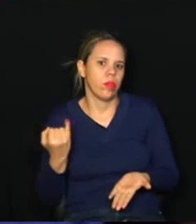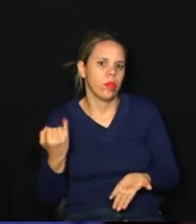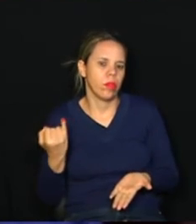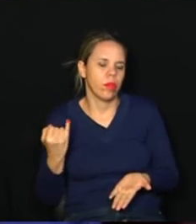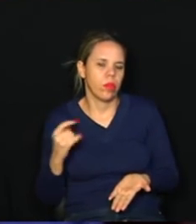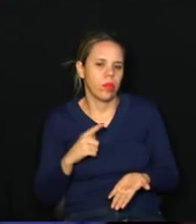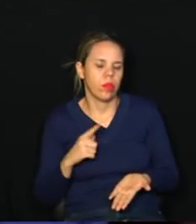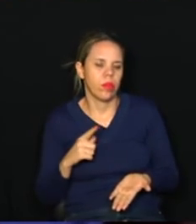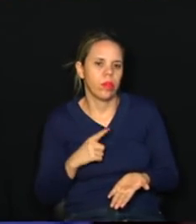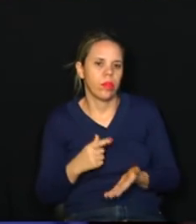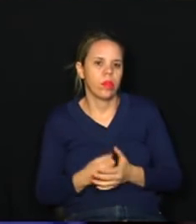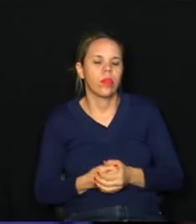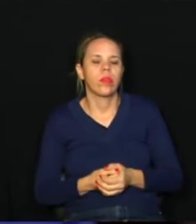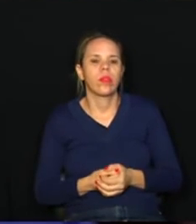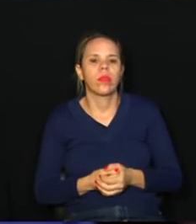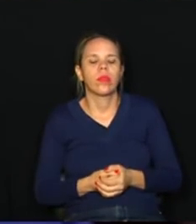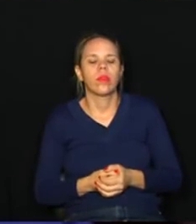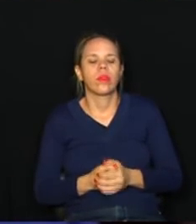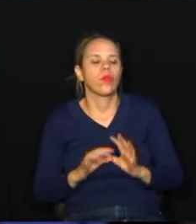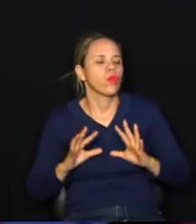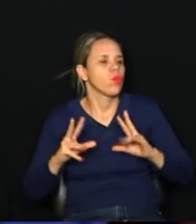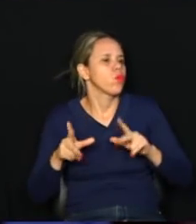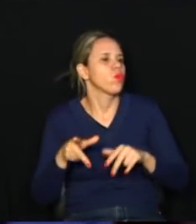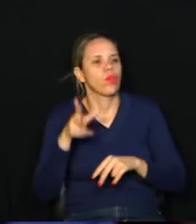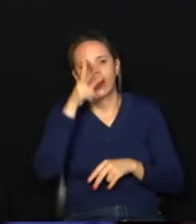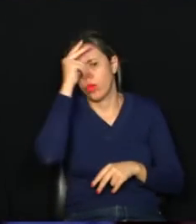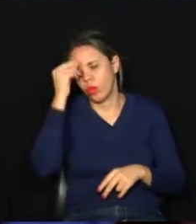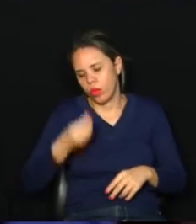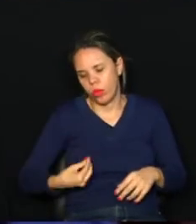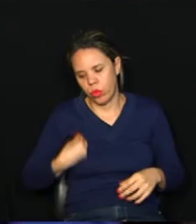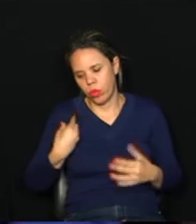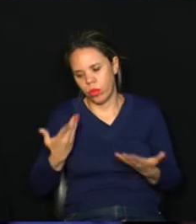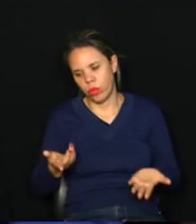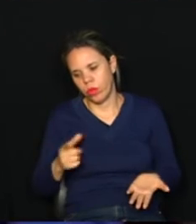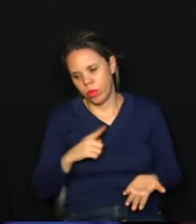tenha, né, em todas as prefeituras onde existem